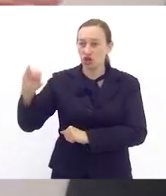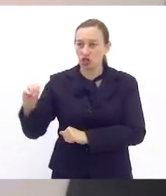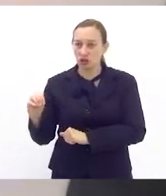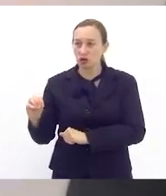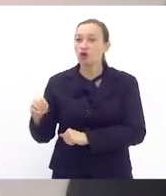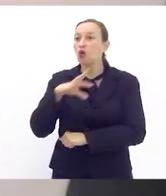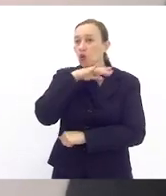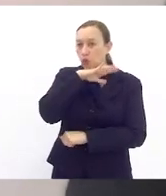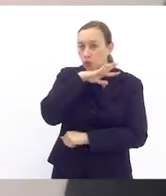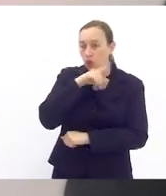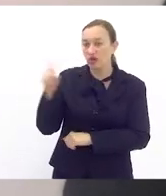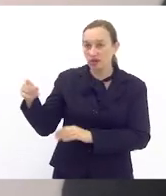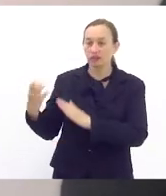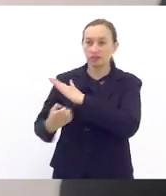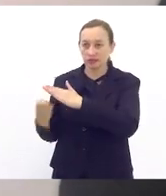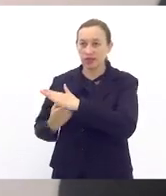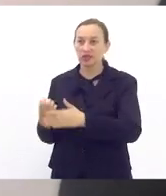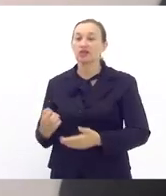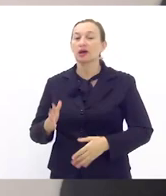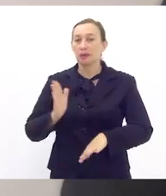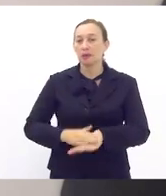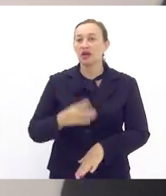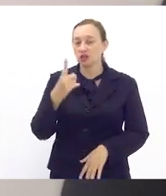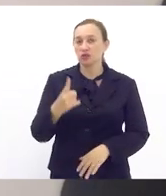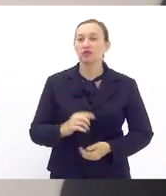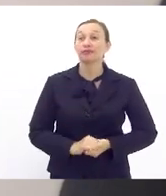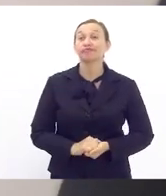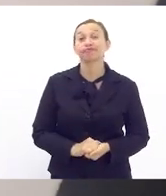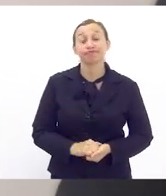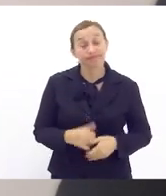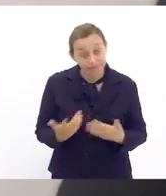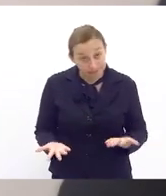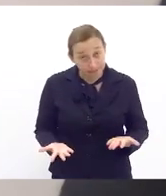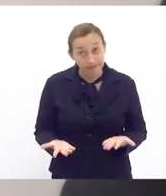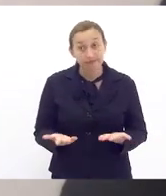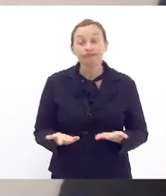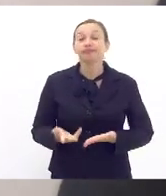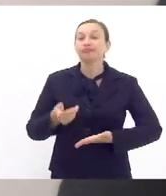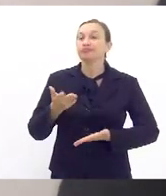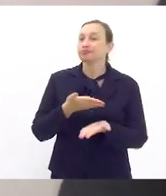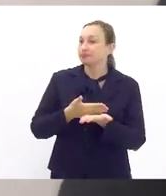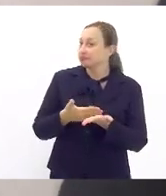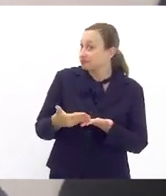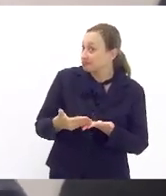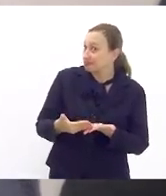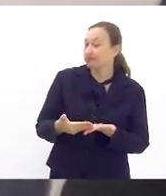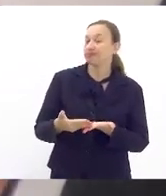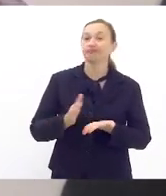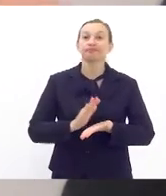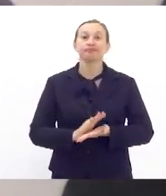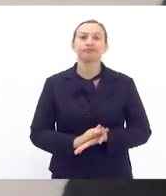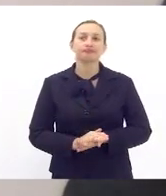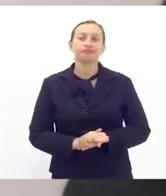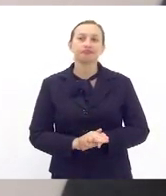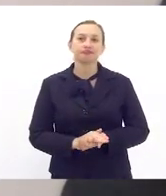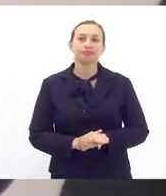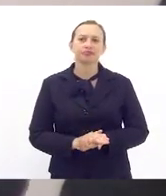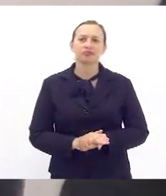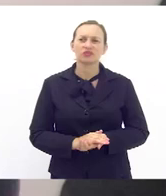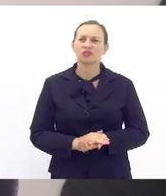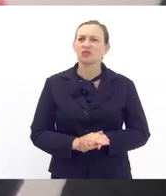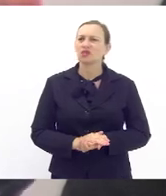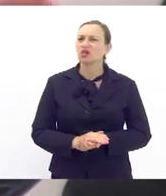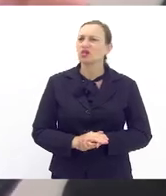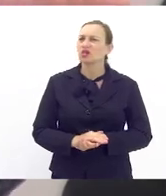ao estado do Rio de Janeiro mais uma empresa eu trago aqui vou começar eu quero eu queria